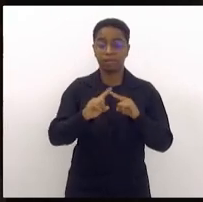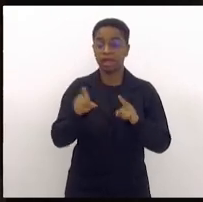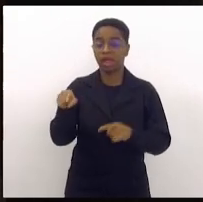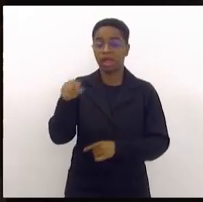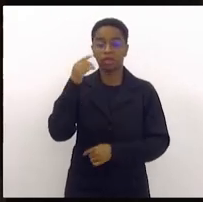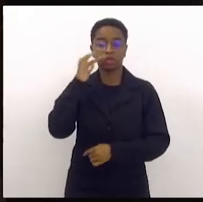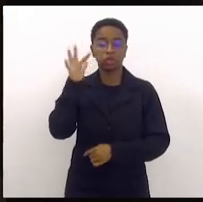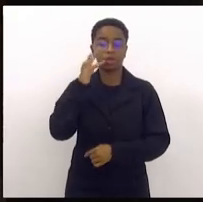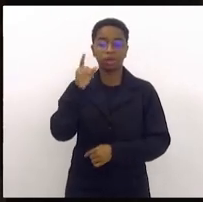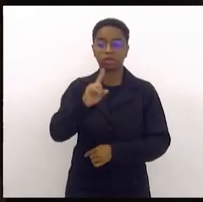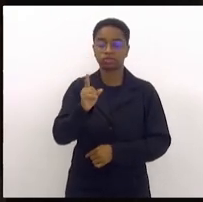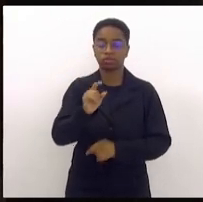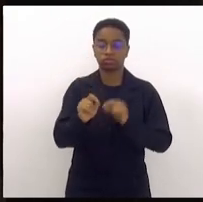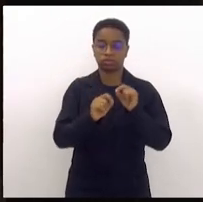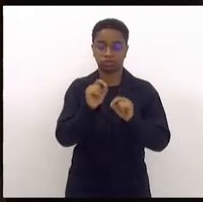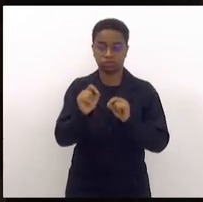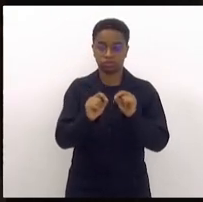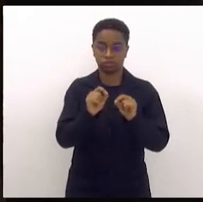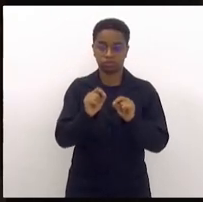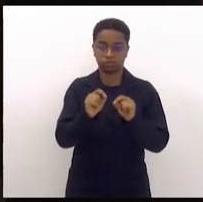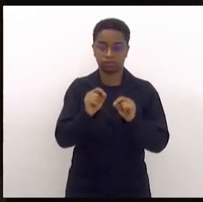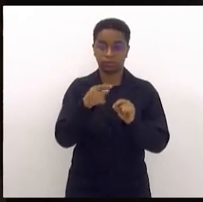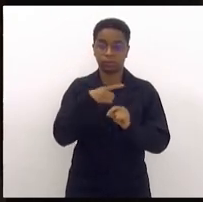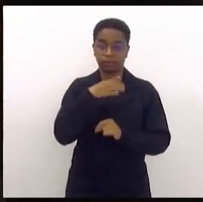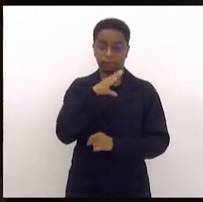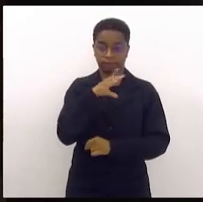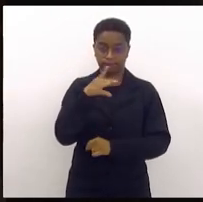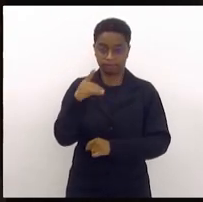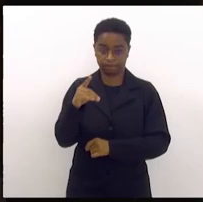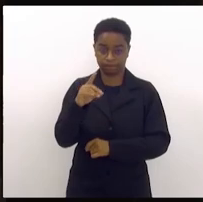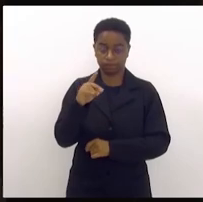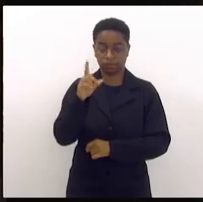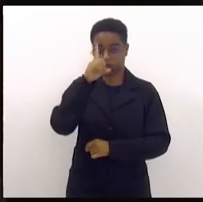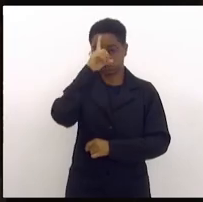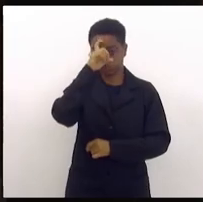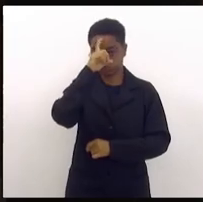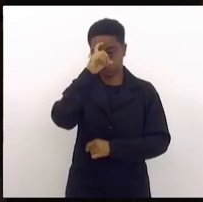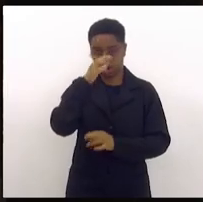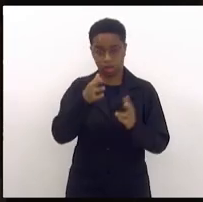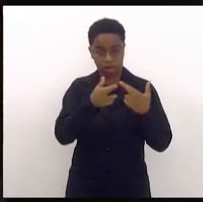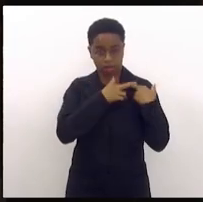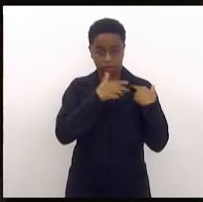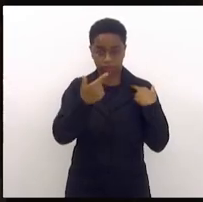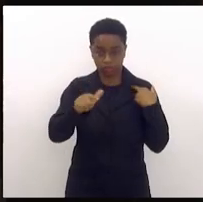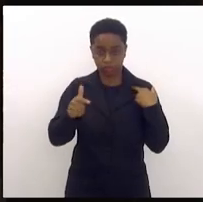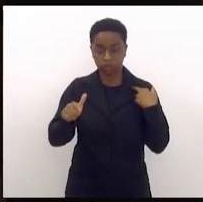imaginava que mesmo a coordenação do HGG, a coordenação